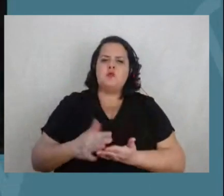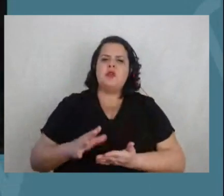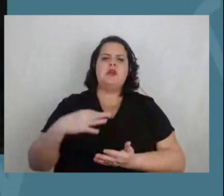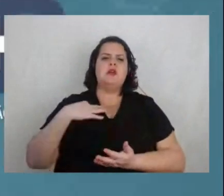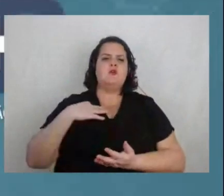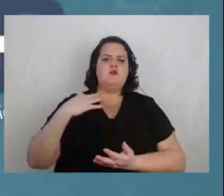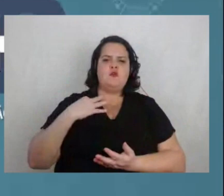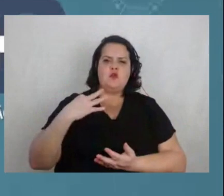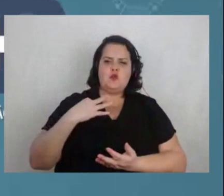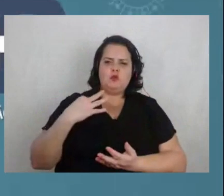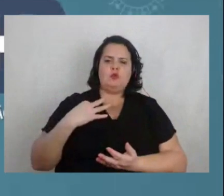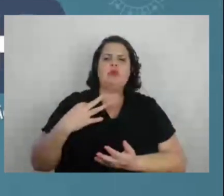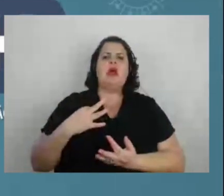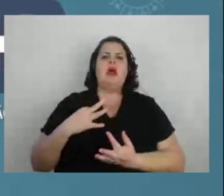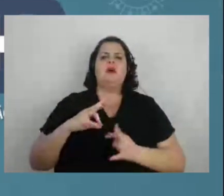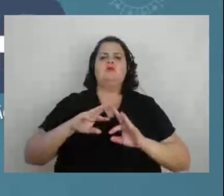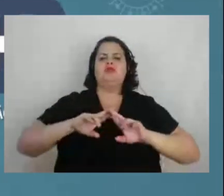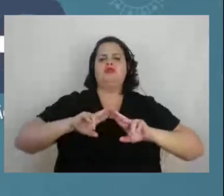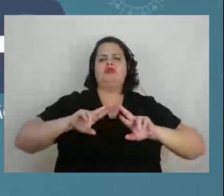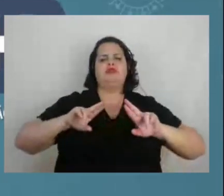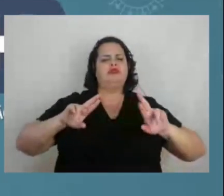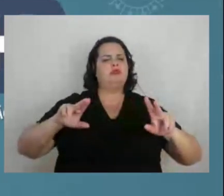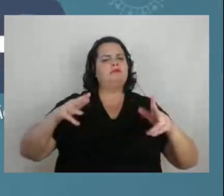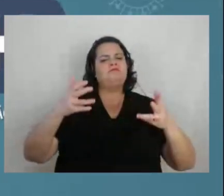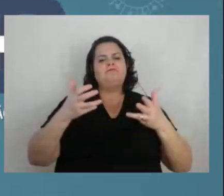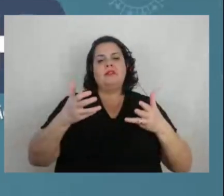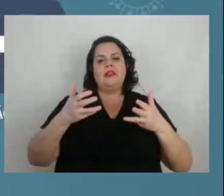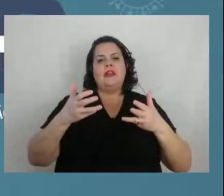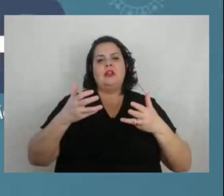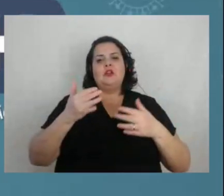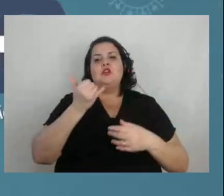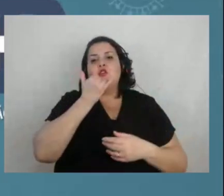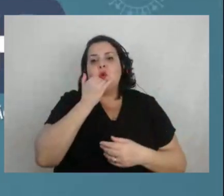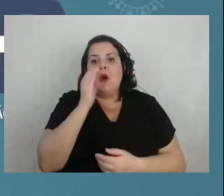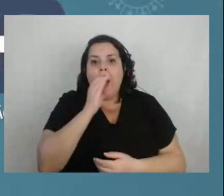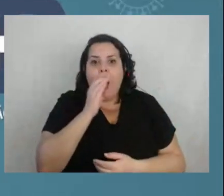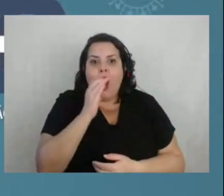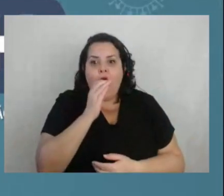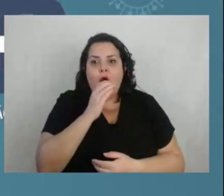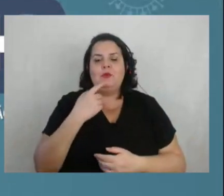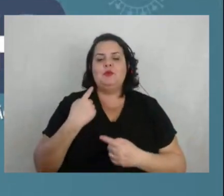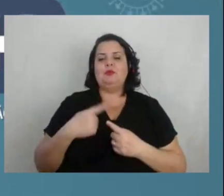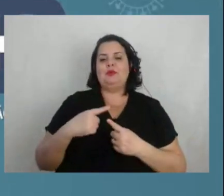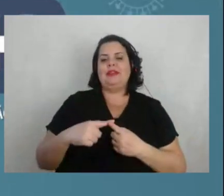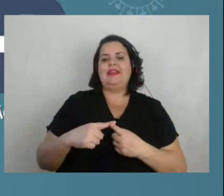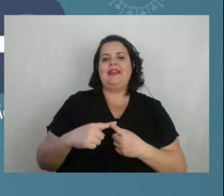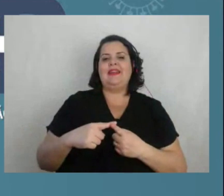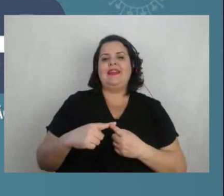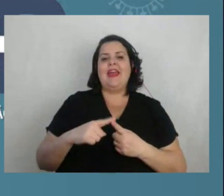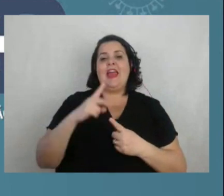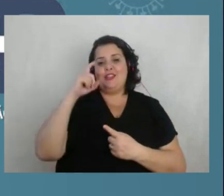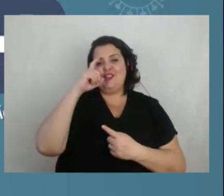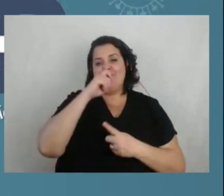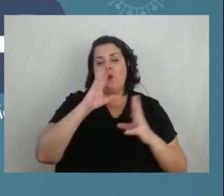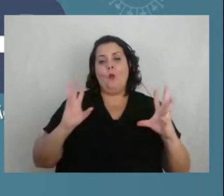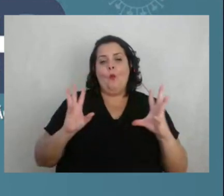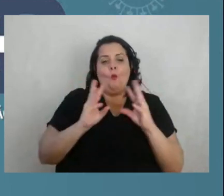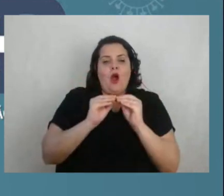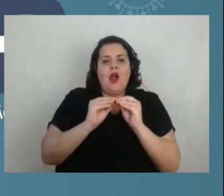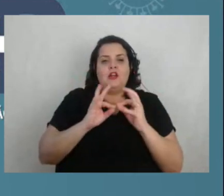famoso tracatrá, e eu queria dizer isso, desculpe a correria, porque é difícil resumir todas